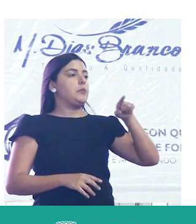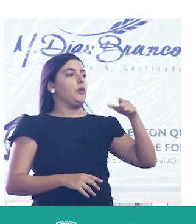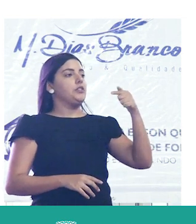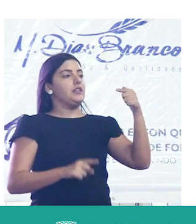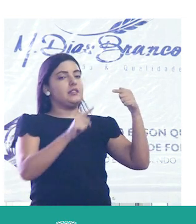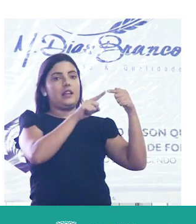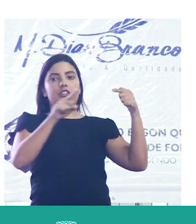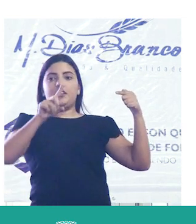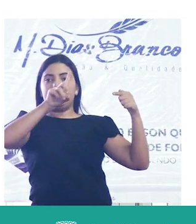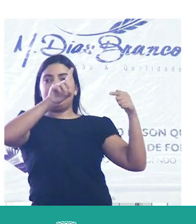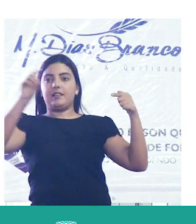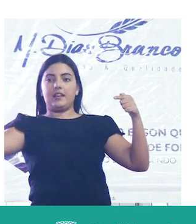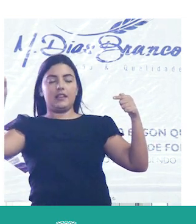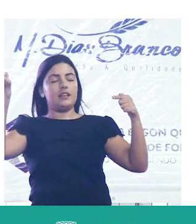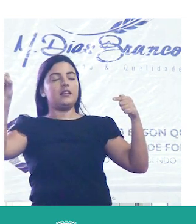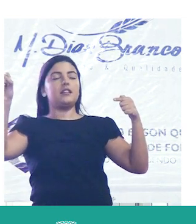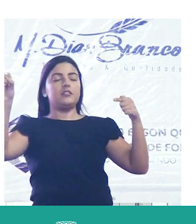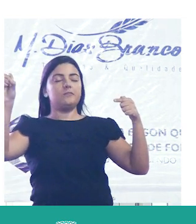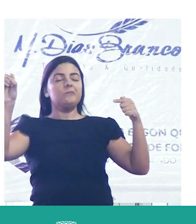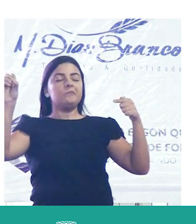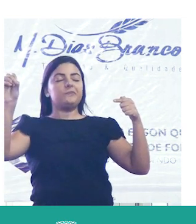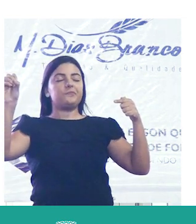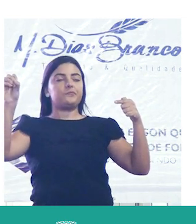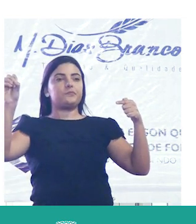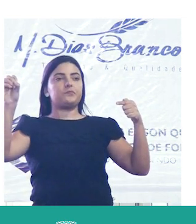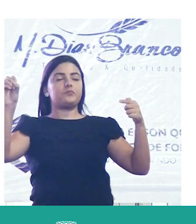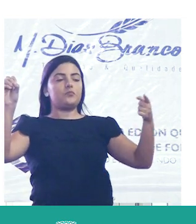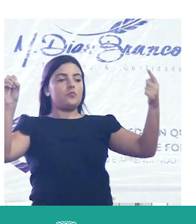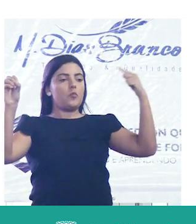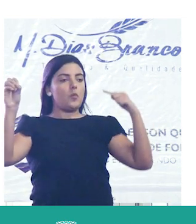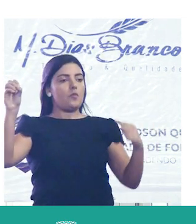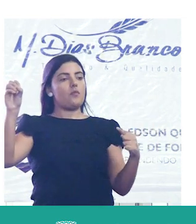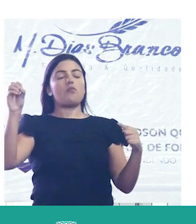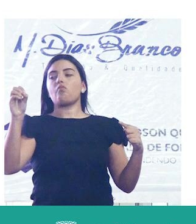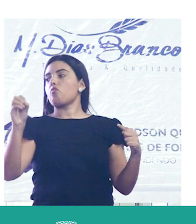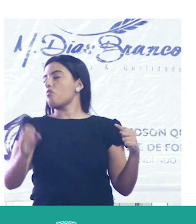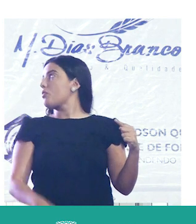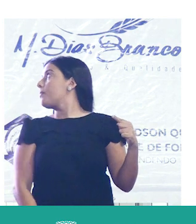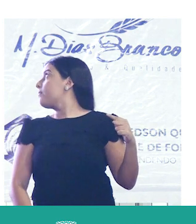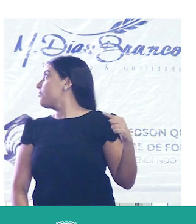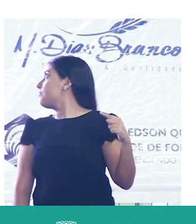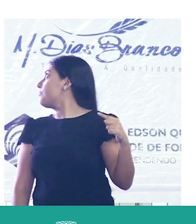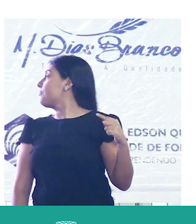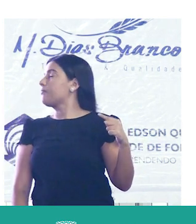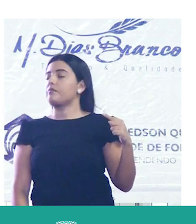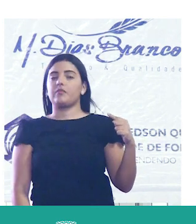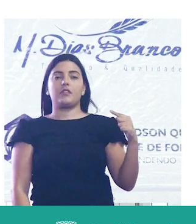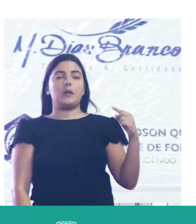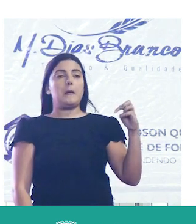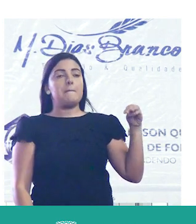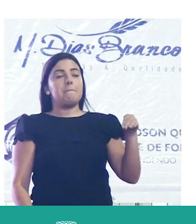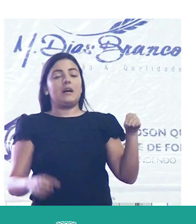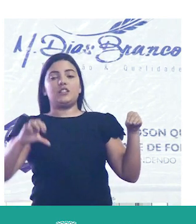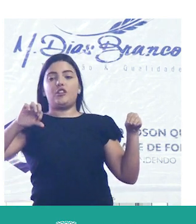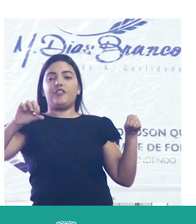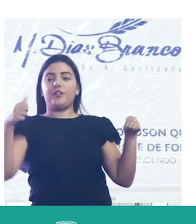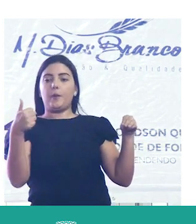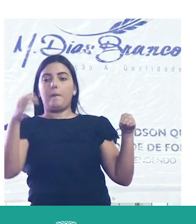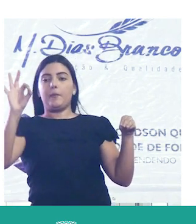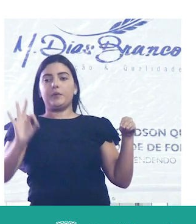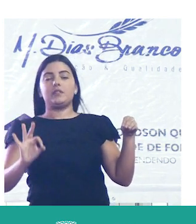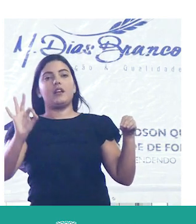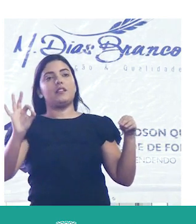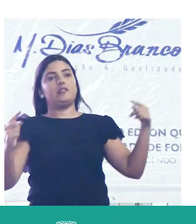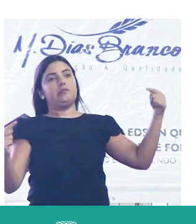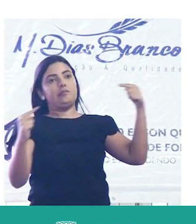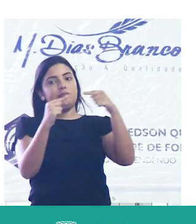3,17 de 100%, qual seria a massa referente? a 91%.